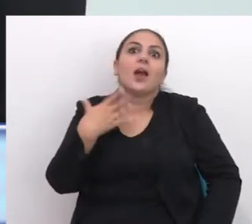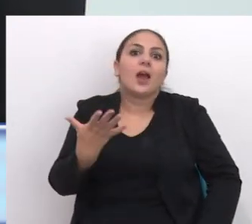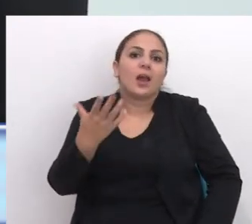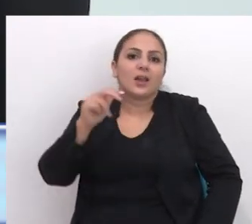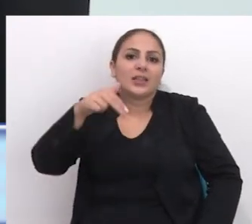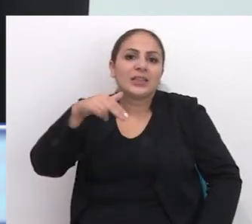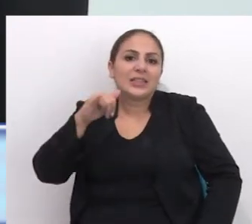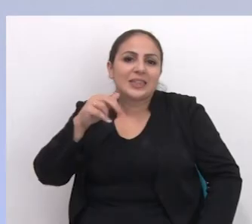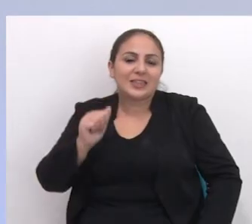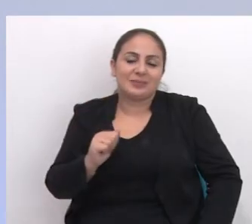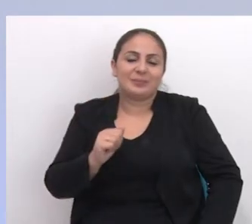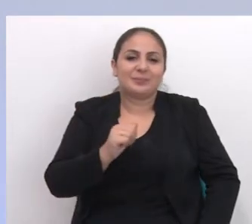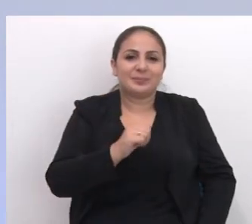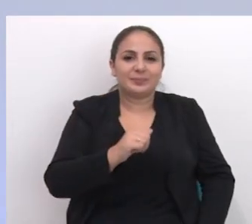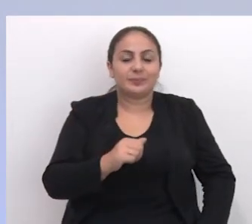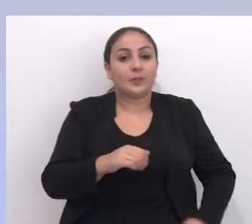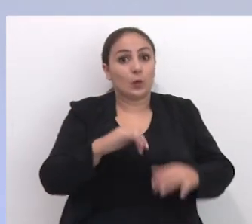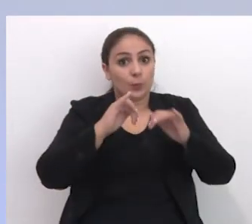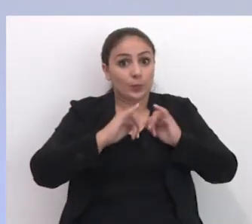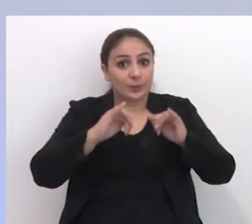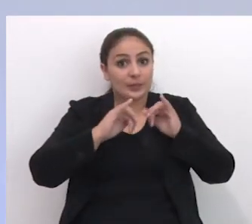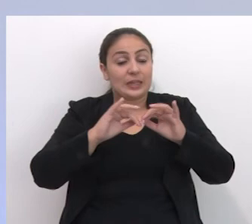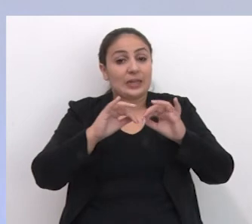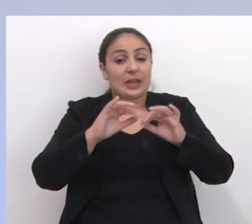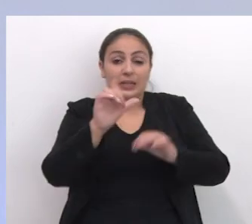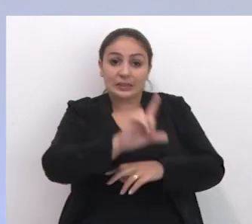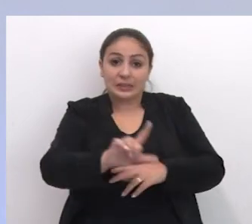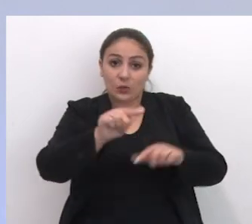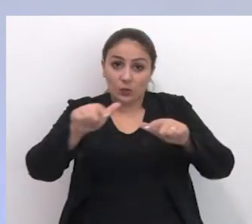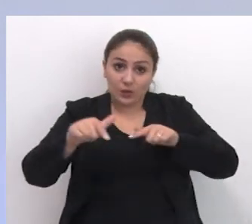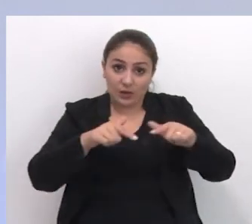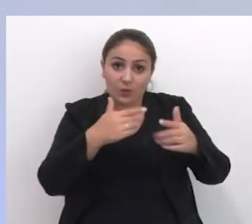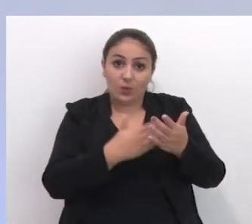quem é a Nina, né? O programa Literatura